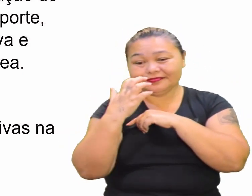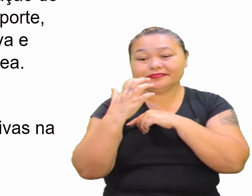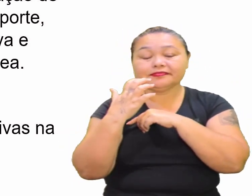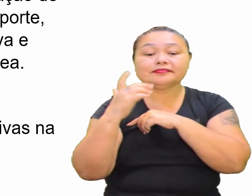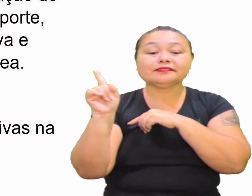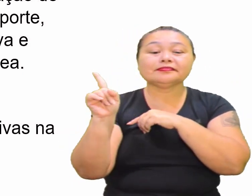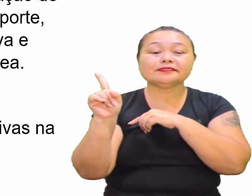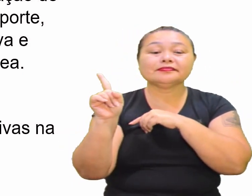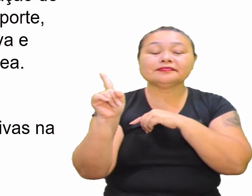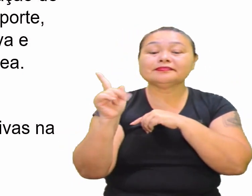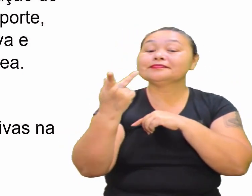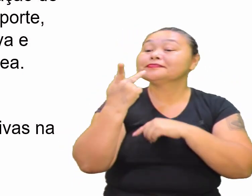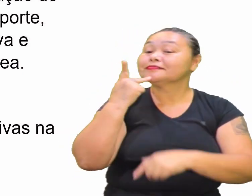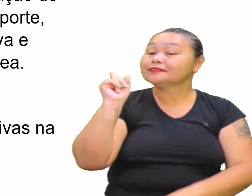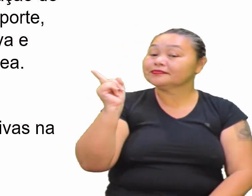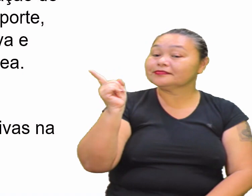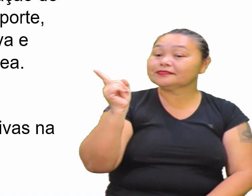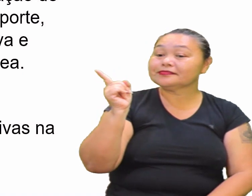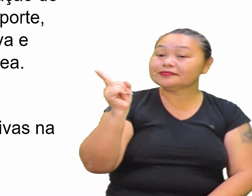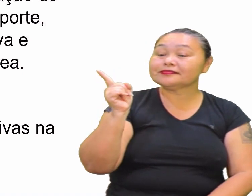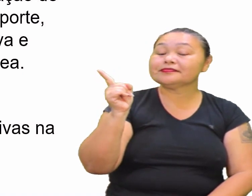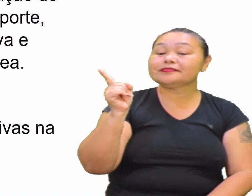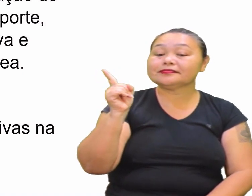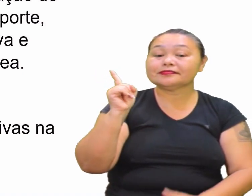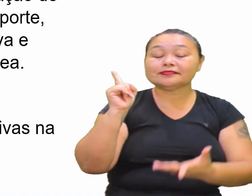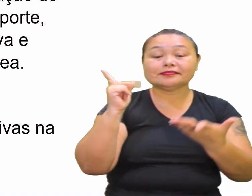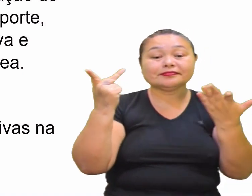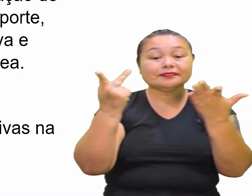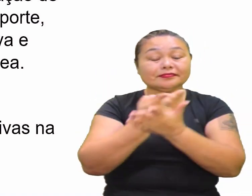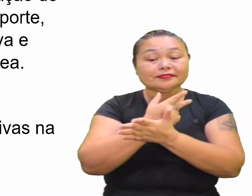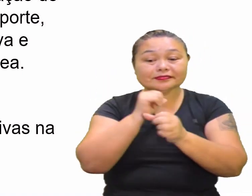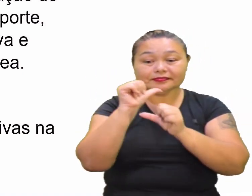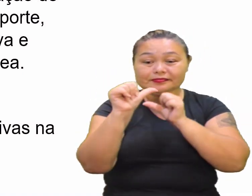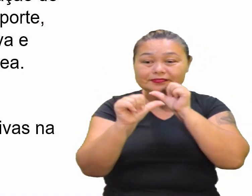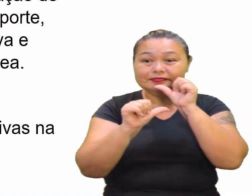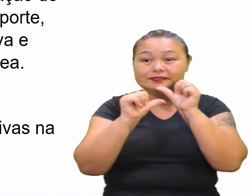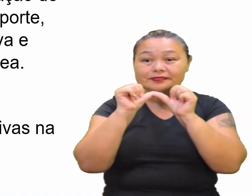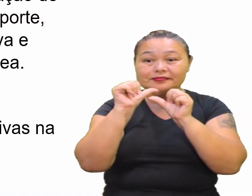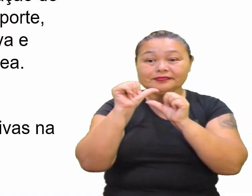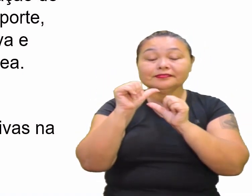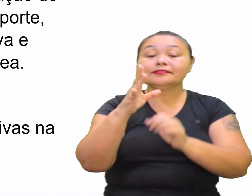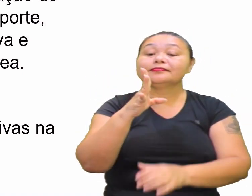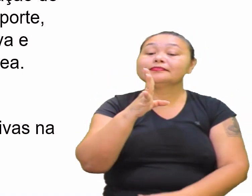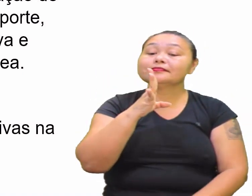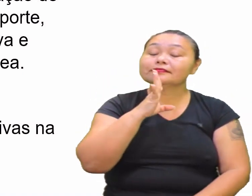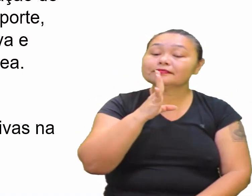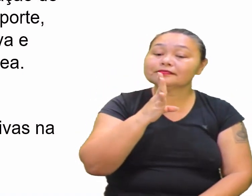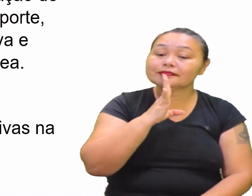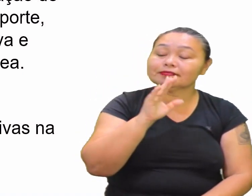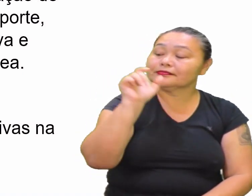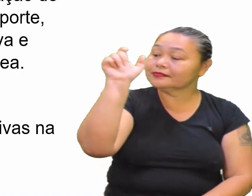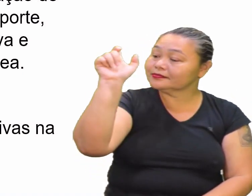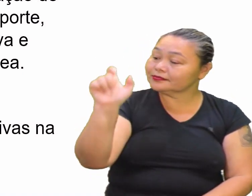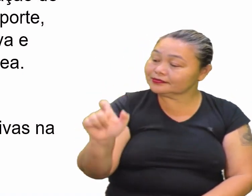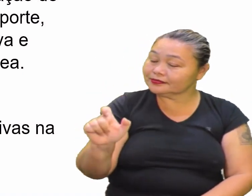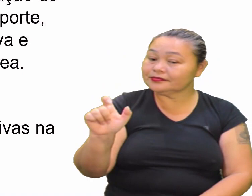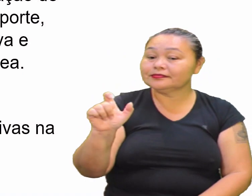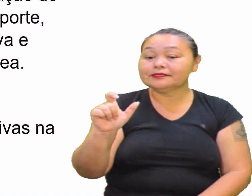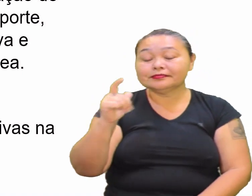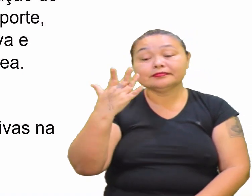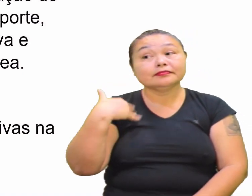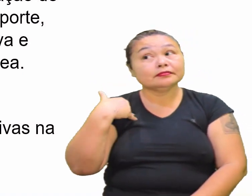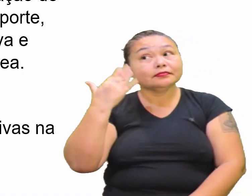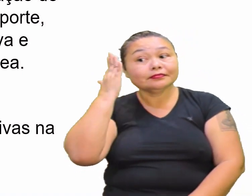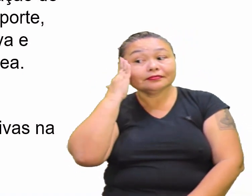séria, aí você fala assim, ó, ela fase em que ocorrem as mudanças, é onde você vai conhecer a pessoa, o